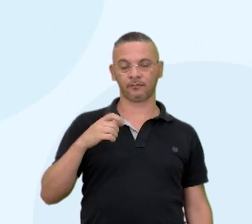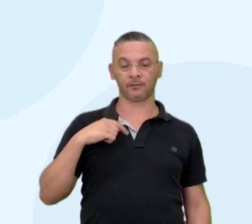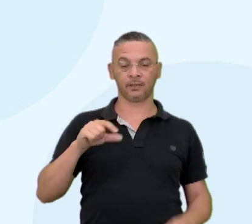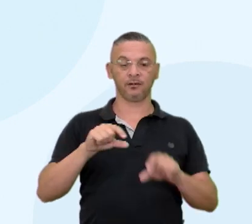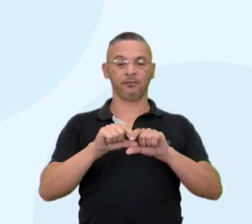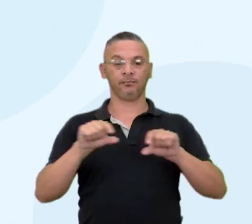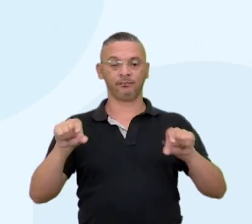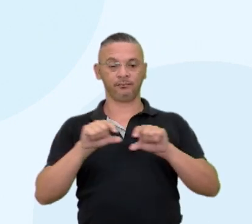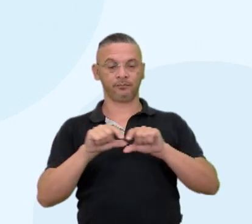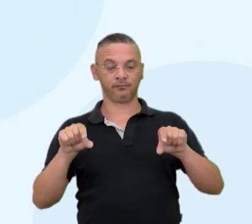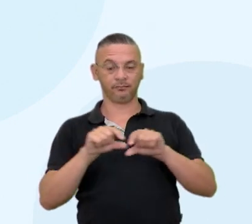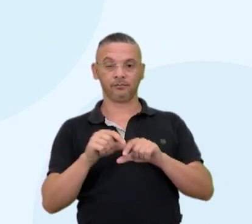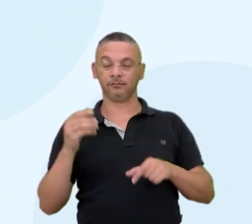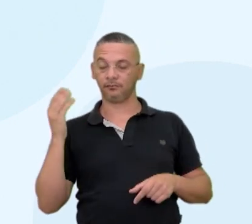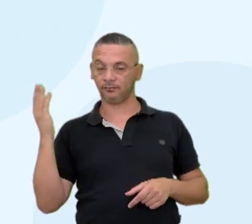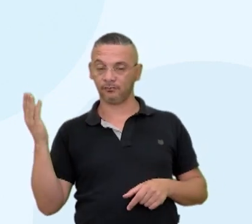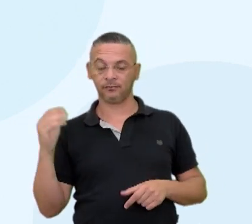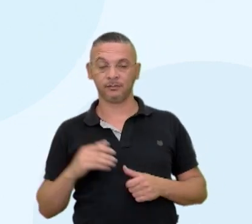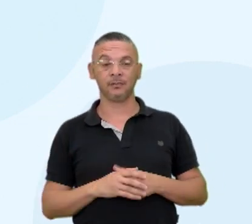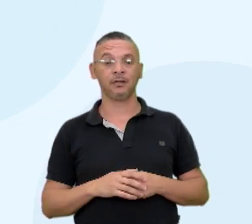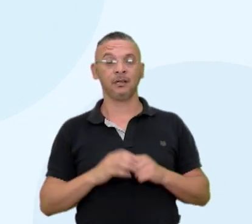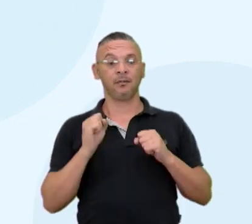Beleza? Próximo, se prepara aí.